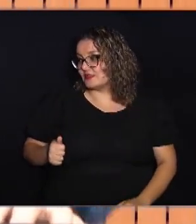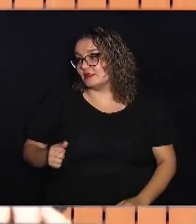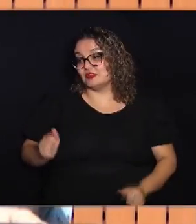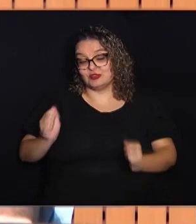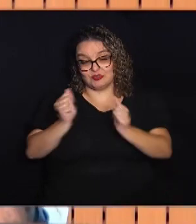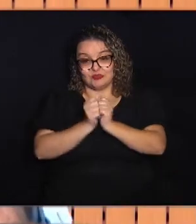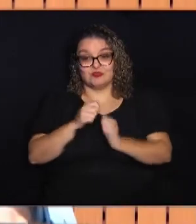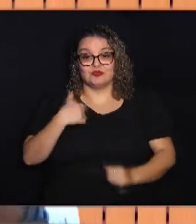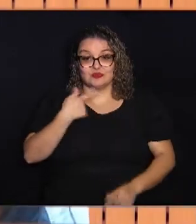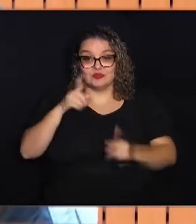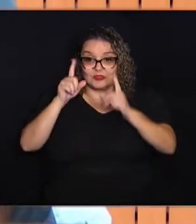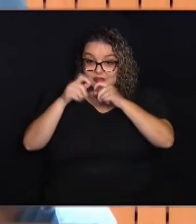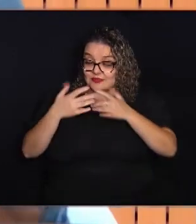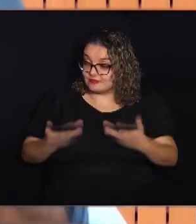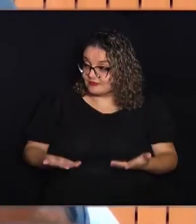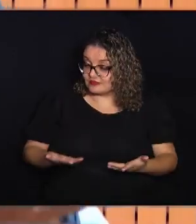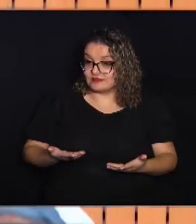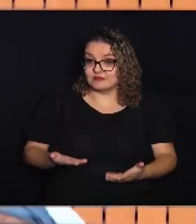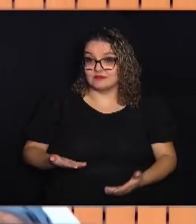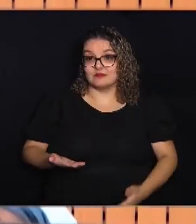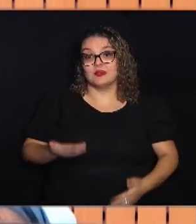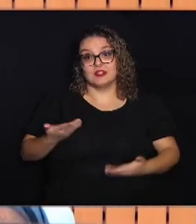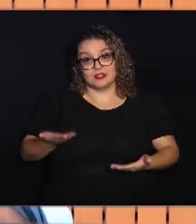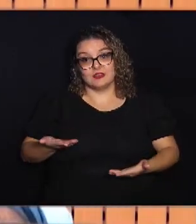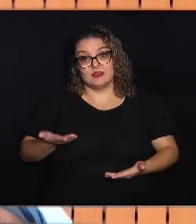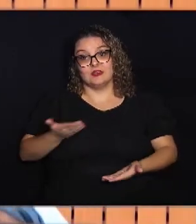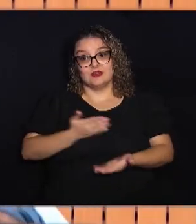aí. E vamos lá agradecer